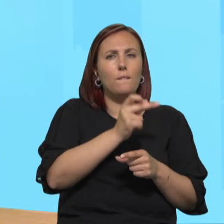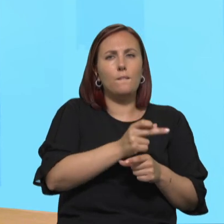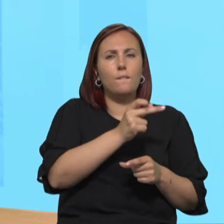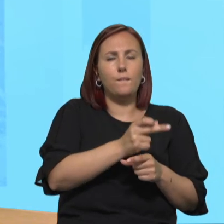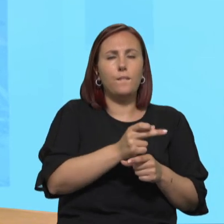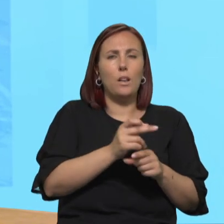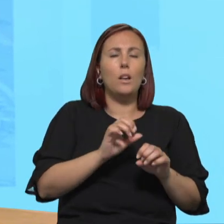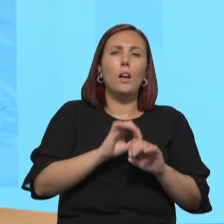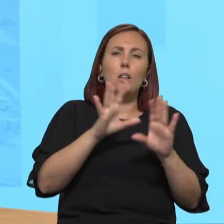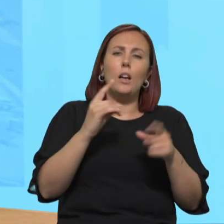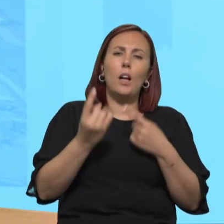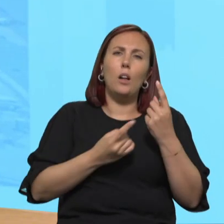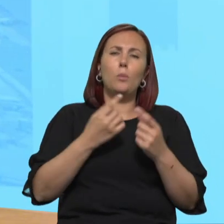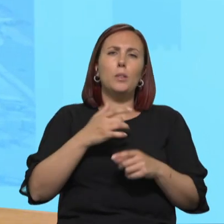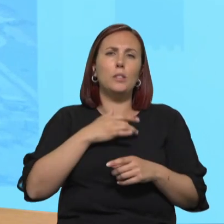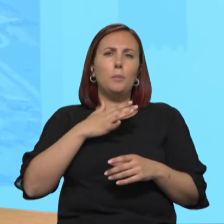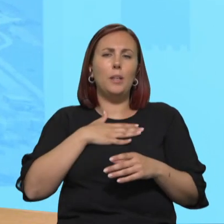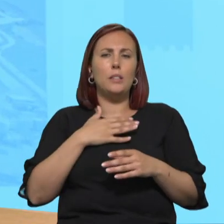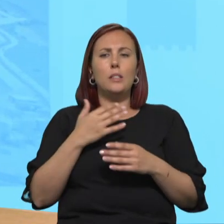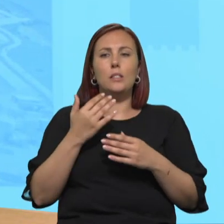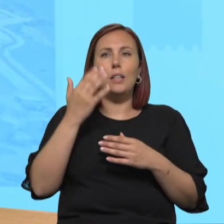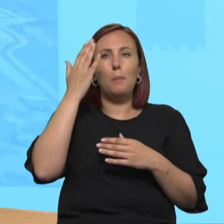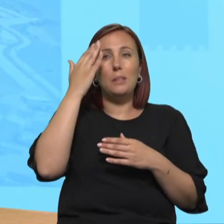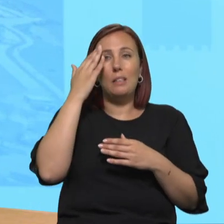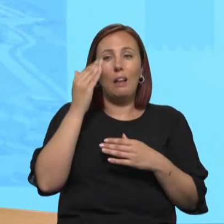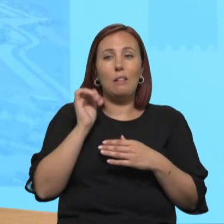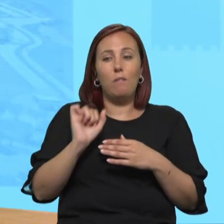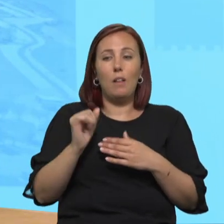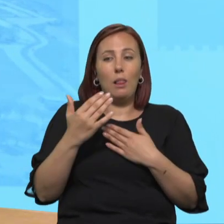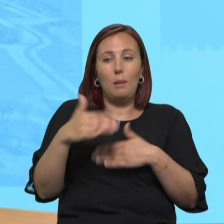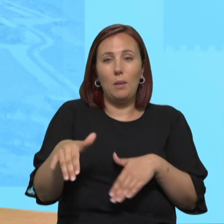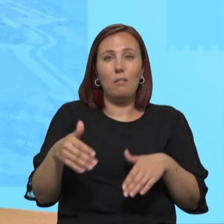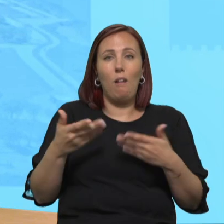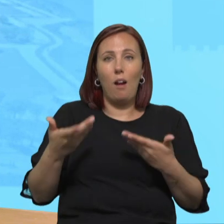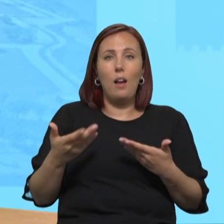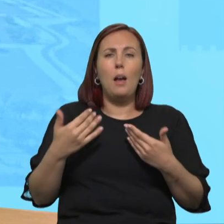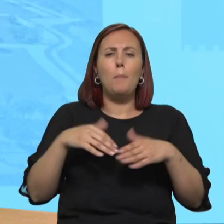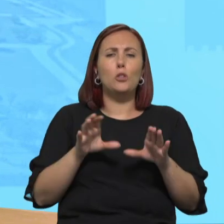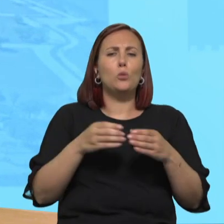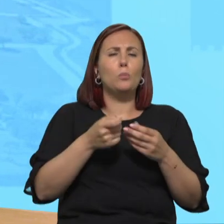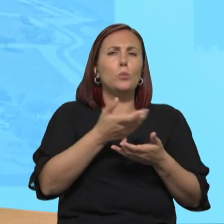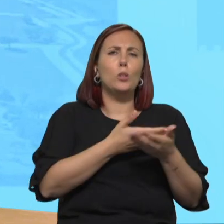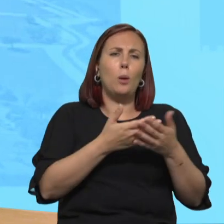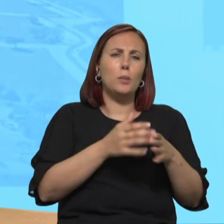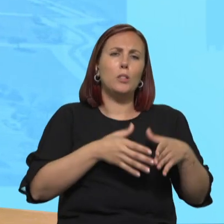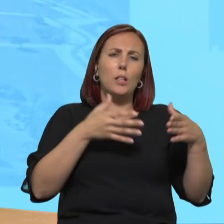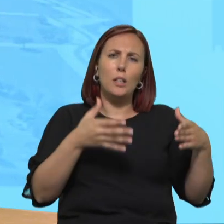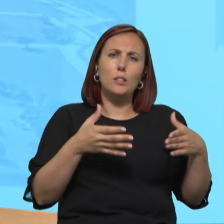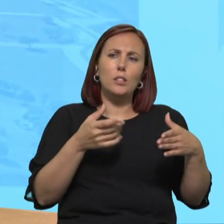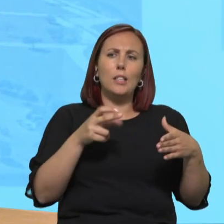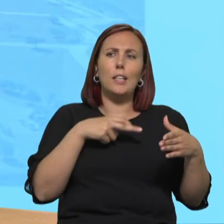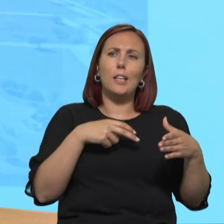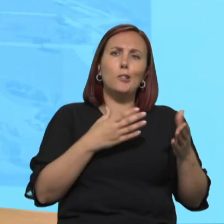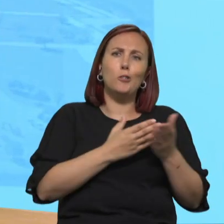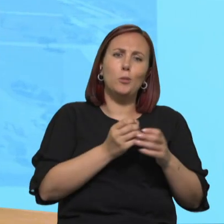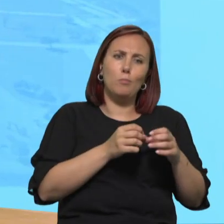empresas que vivem no limite das suas capacidades, mas há grandes grupos económicos que continuam a concentrar muita riqueza